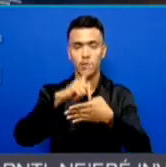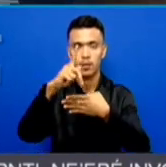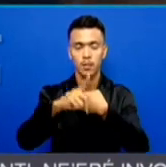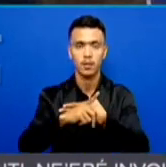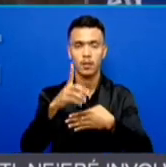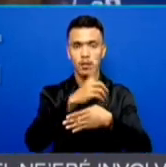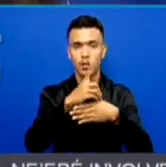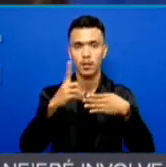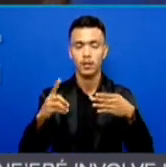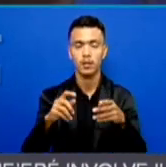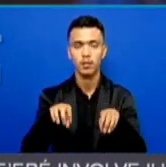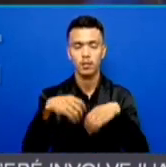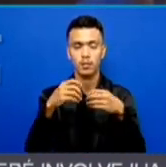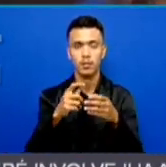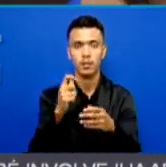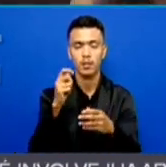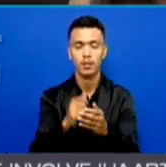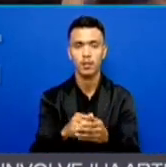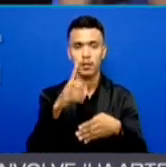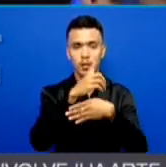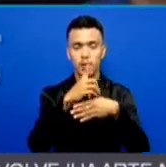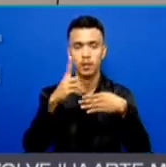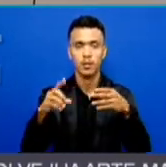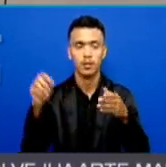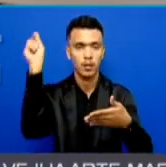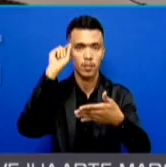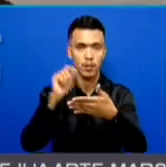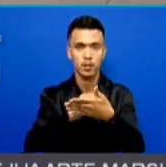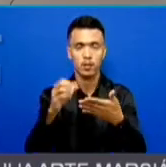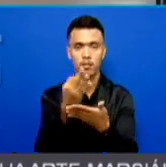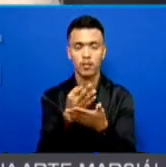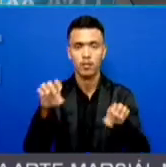programação, direção técnico, no direção administração finanças,